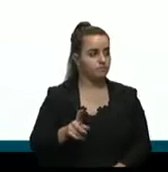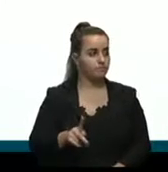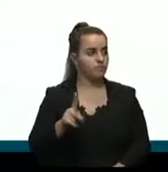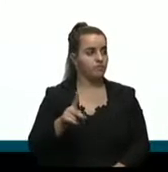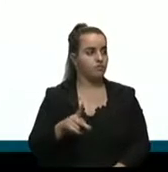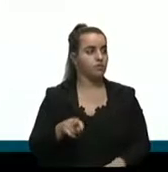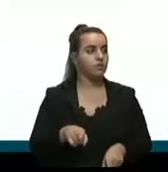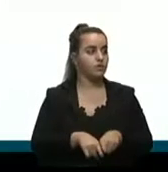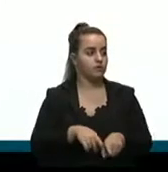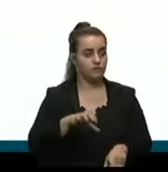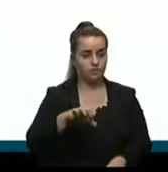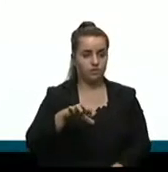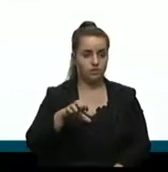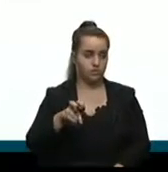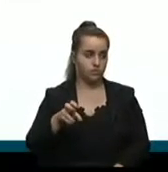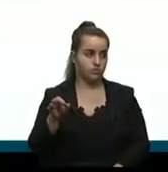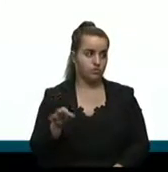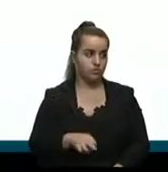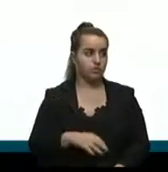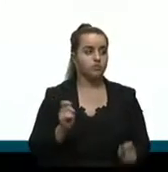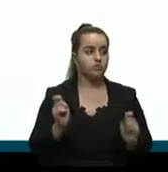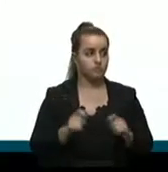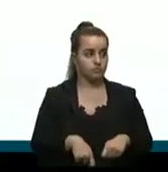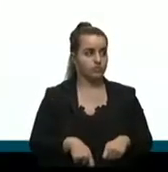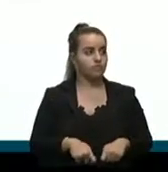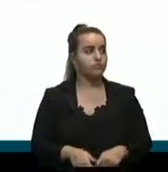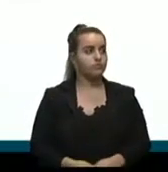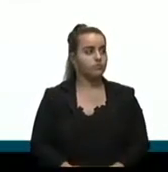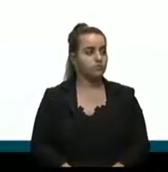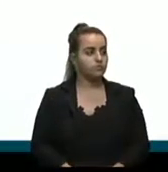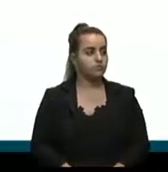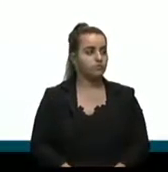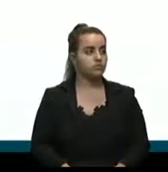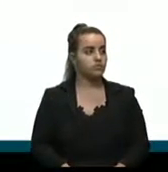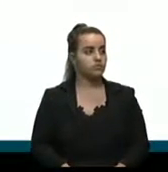com 95% de precisão.